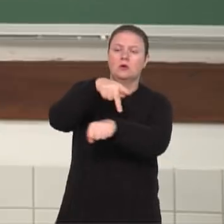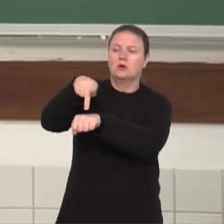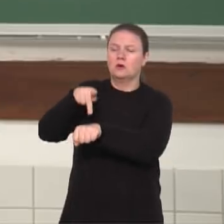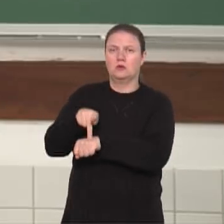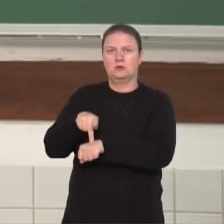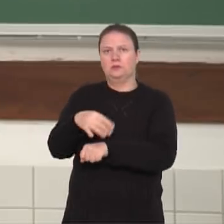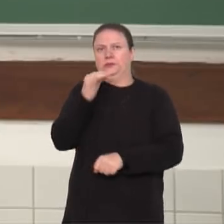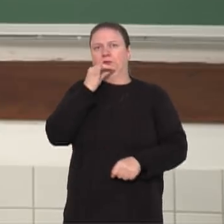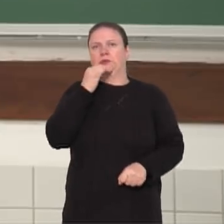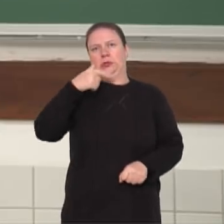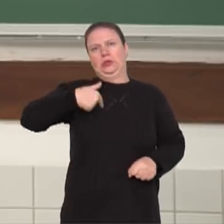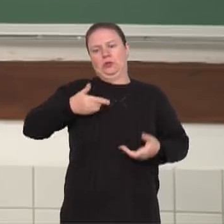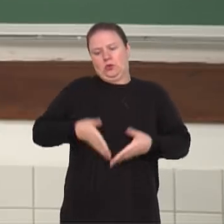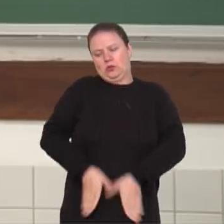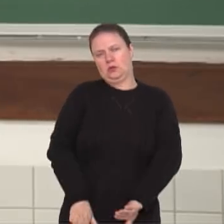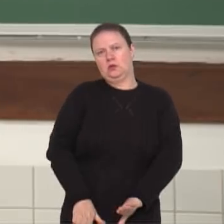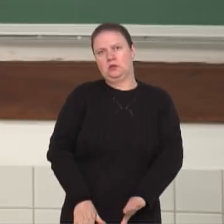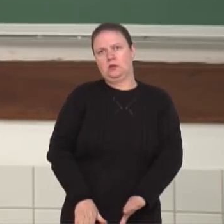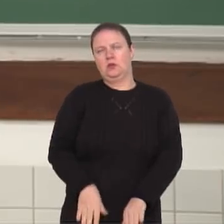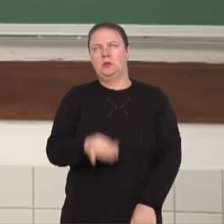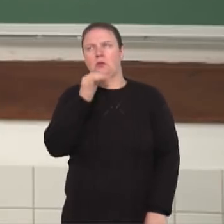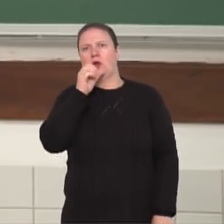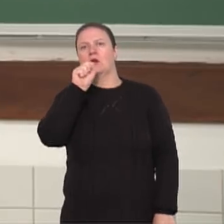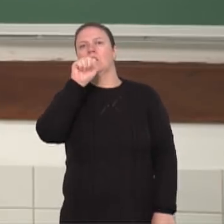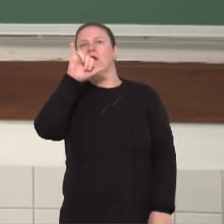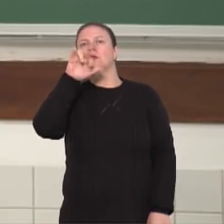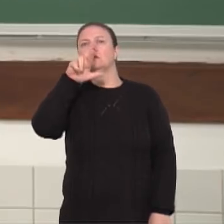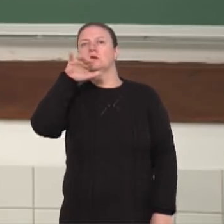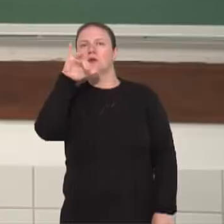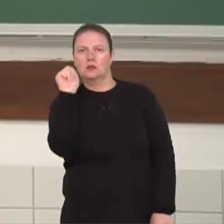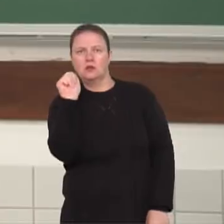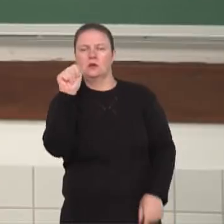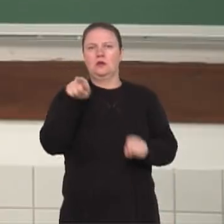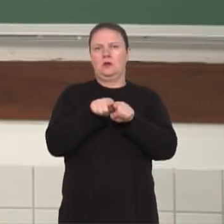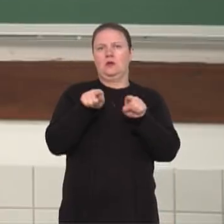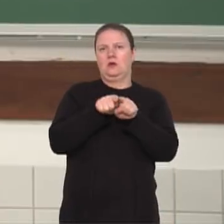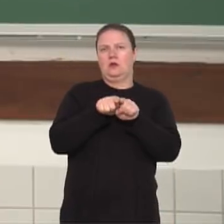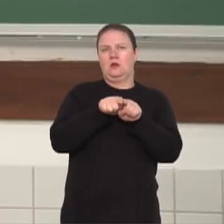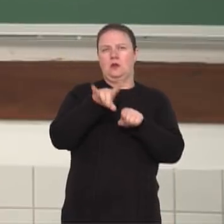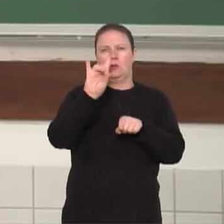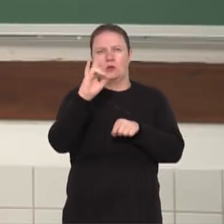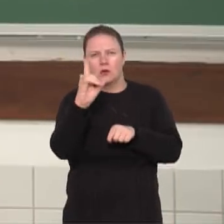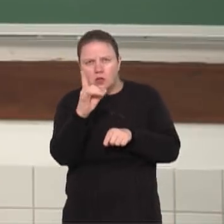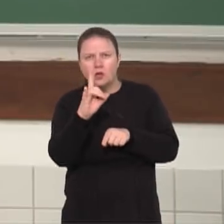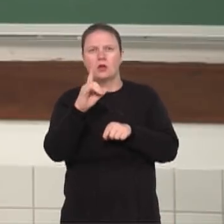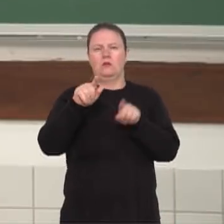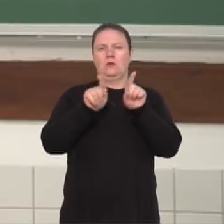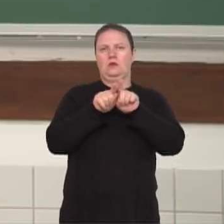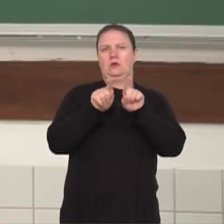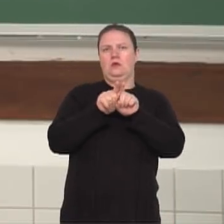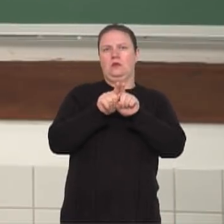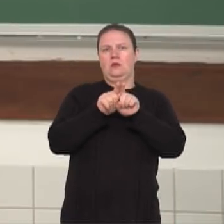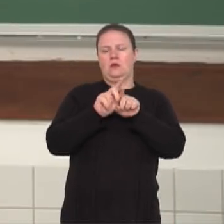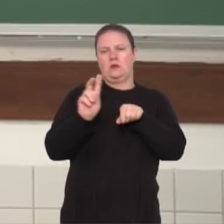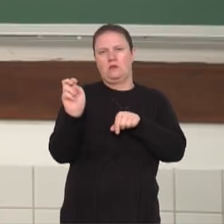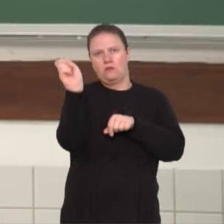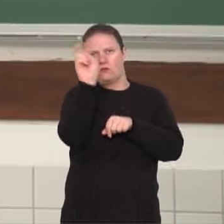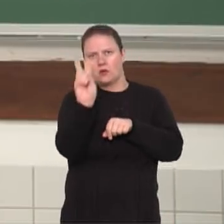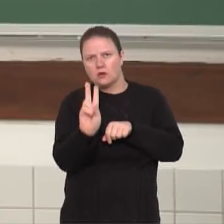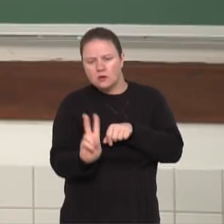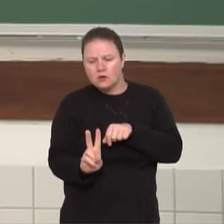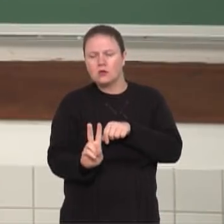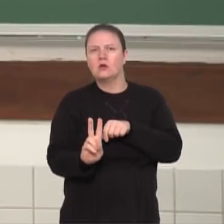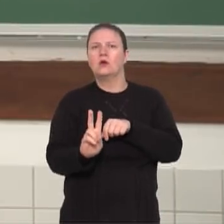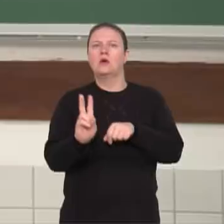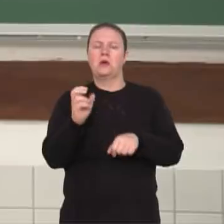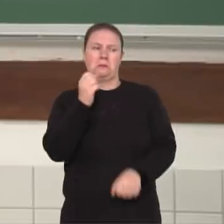determinado país, né? De repente eu sou lá da Síria, sou da Bolívia, da Venezuela, e acabo